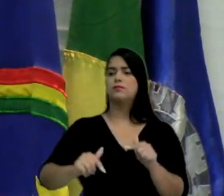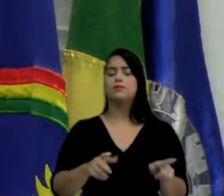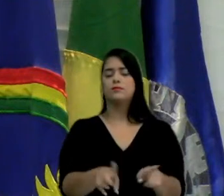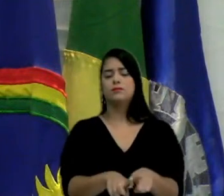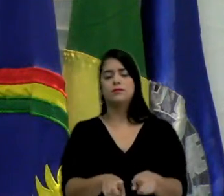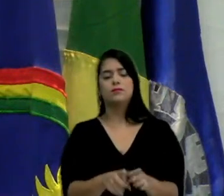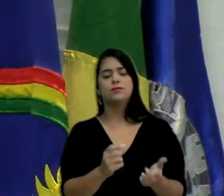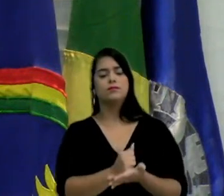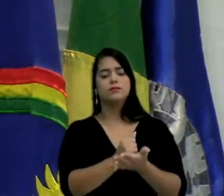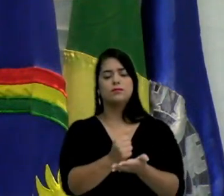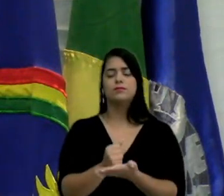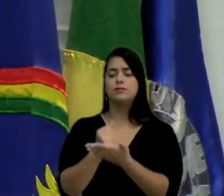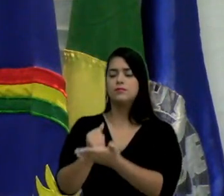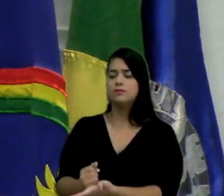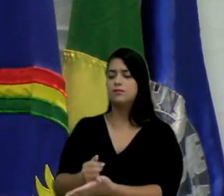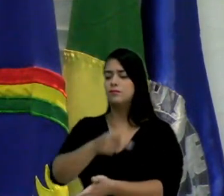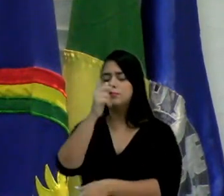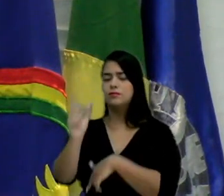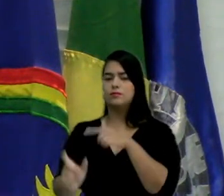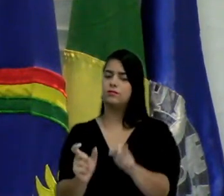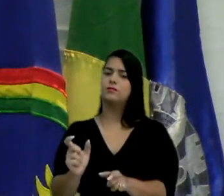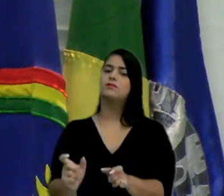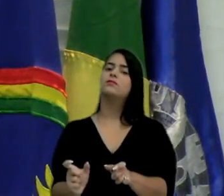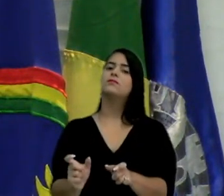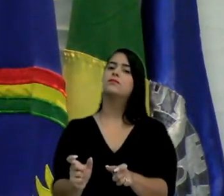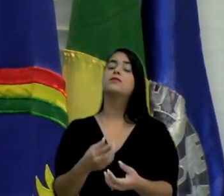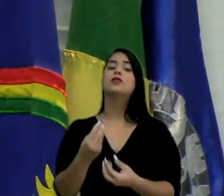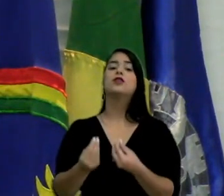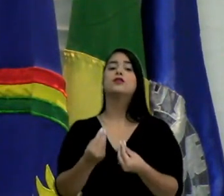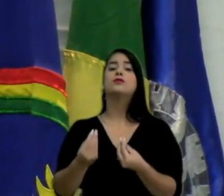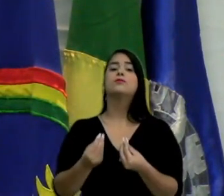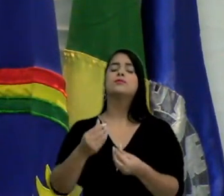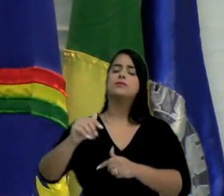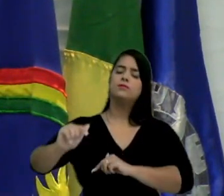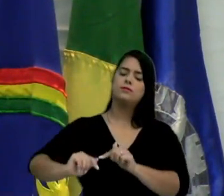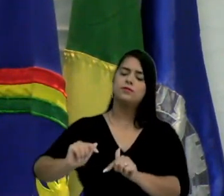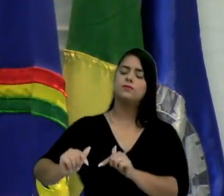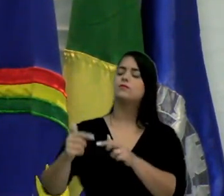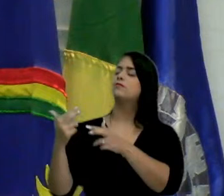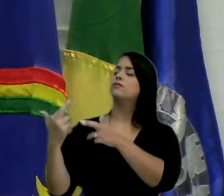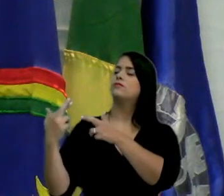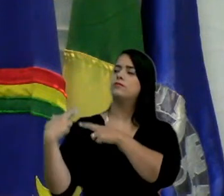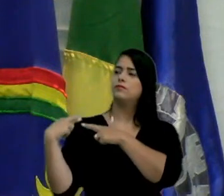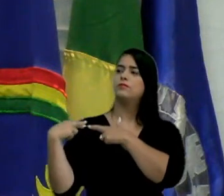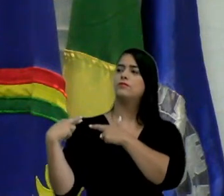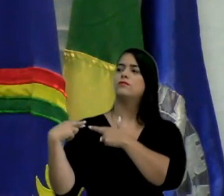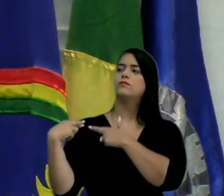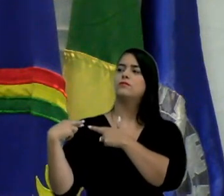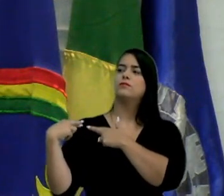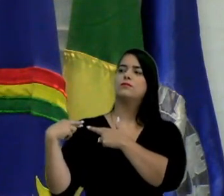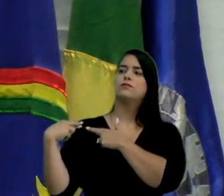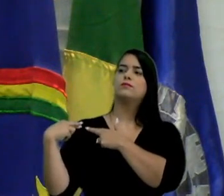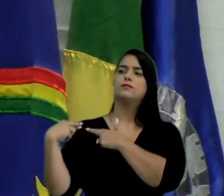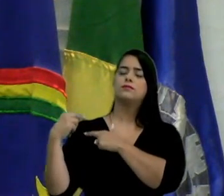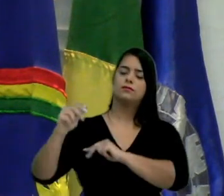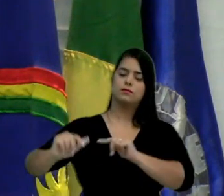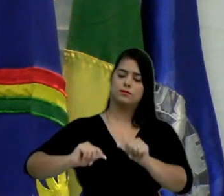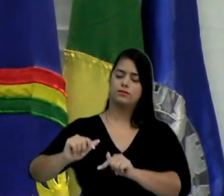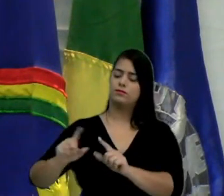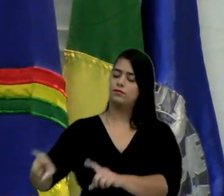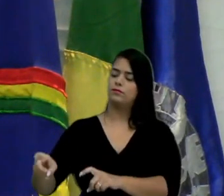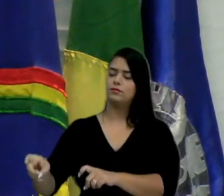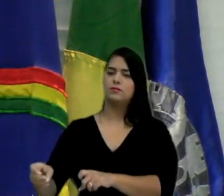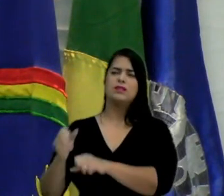agricultores na medida do possível isso é fruto do nosso trabalho da nossa representação aqui enquanto trabalhador rural porque em